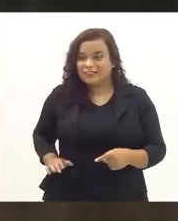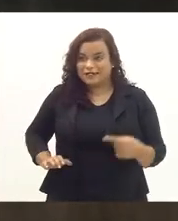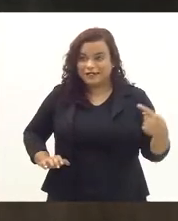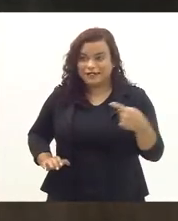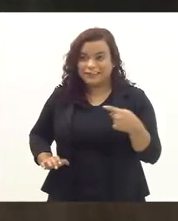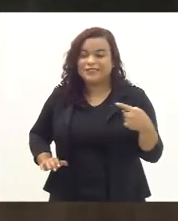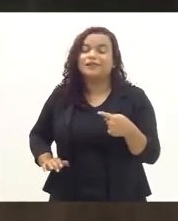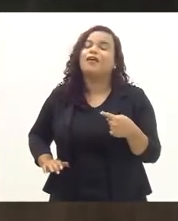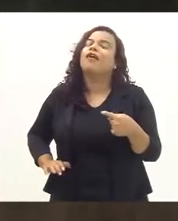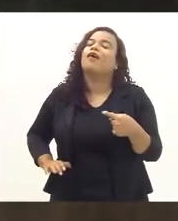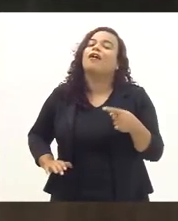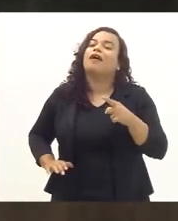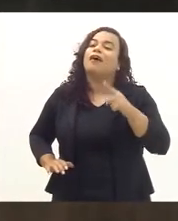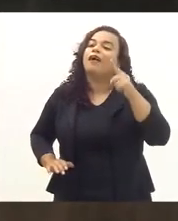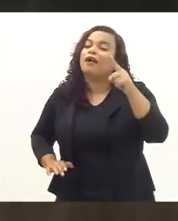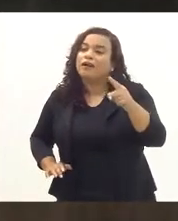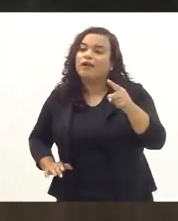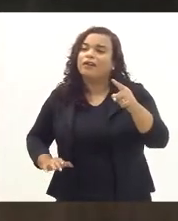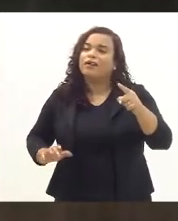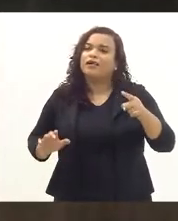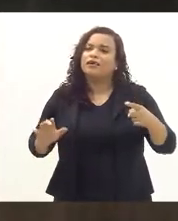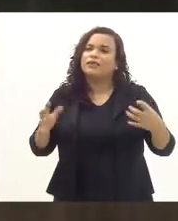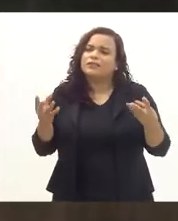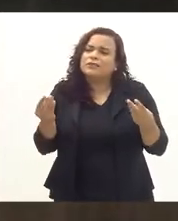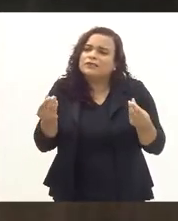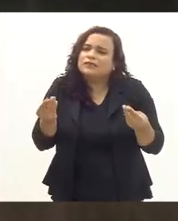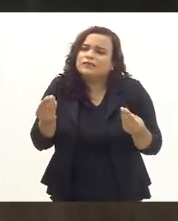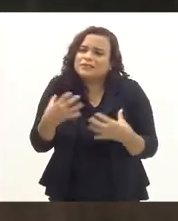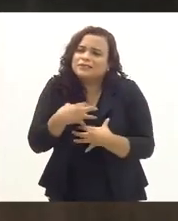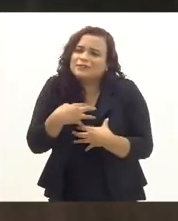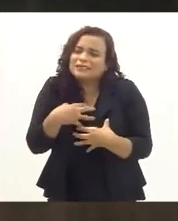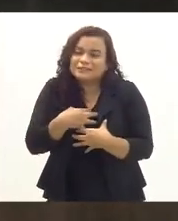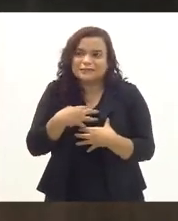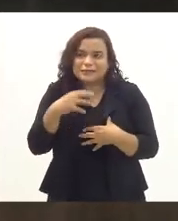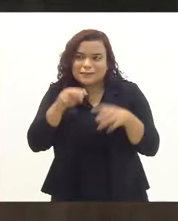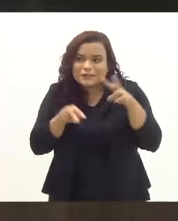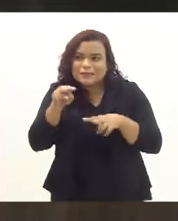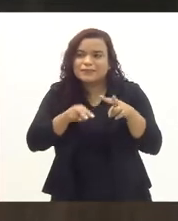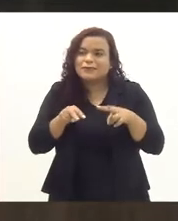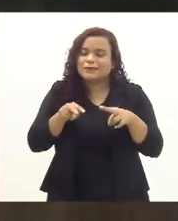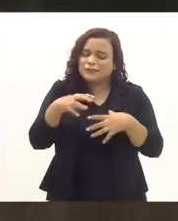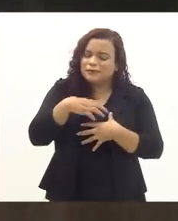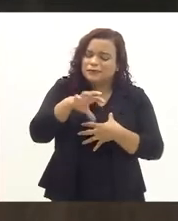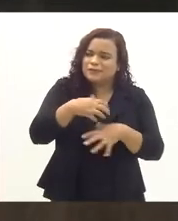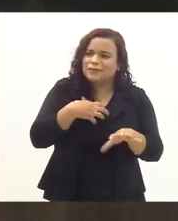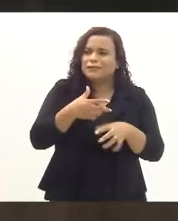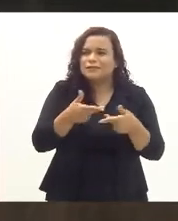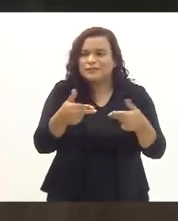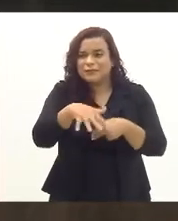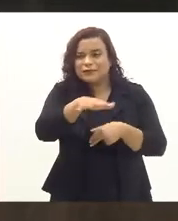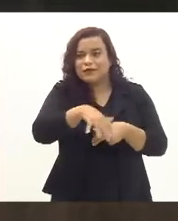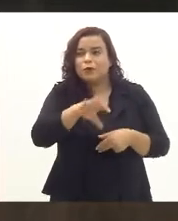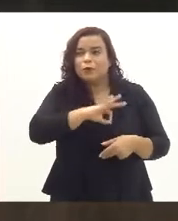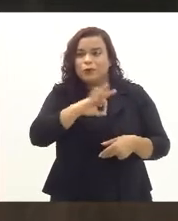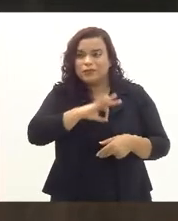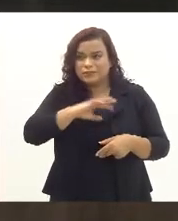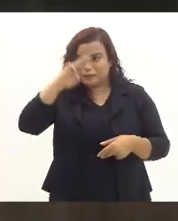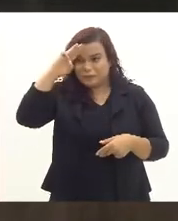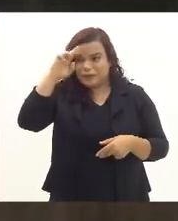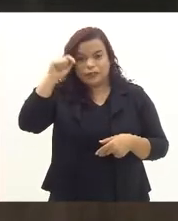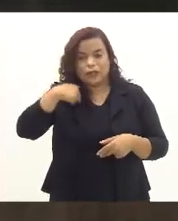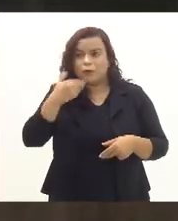que tem uma grande sensibilidade com os policiais militares assim que eu pedi